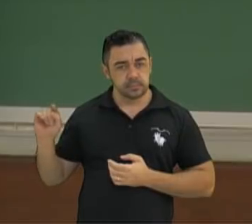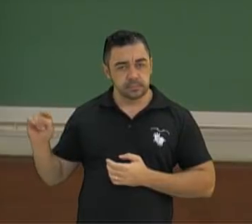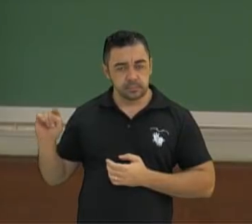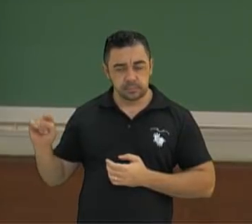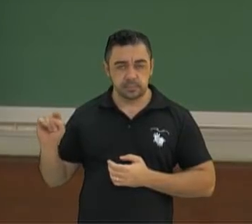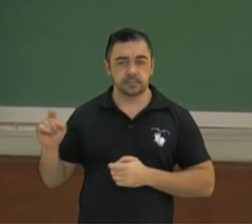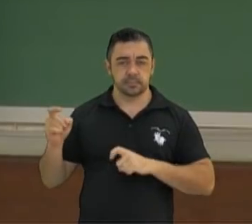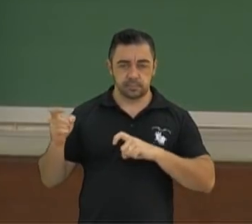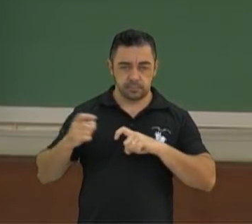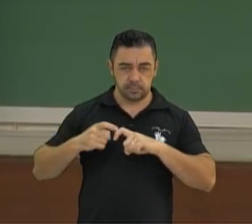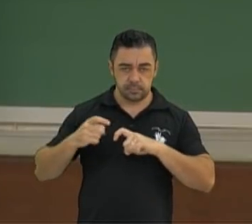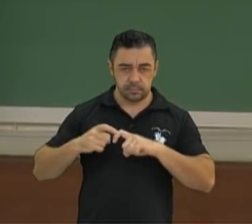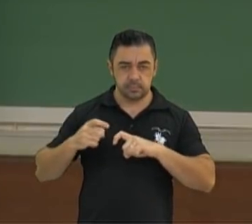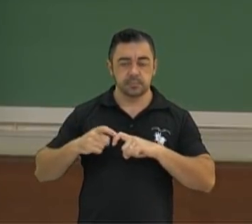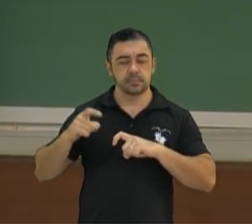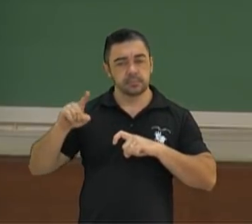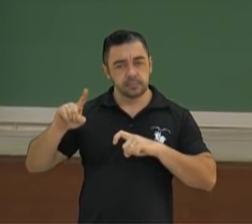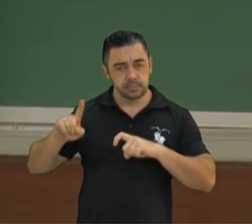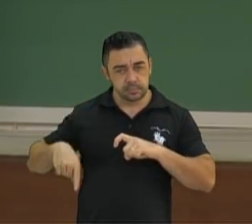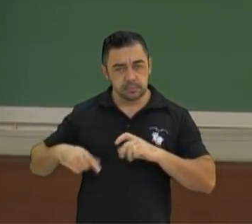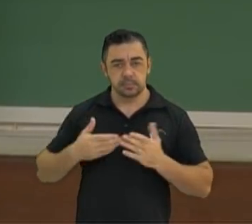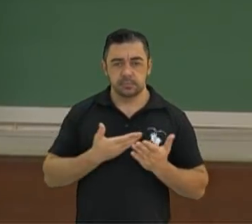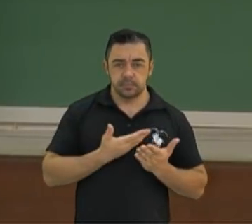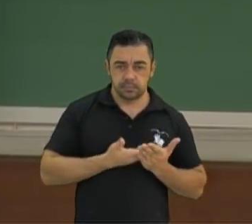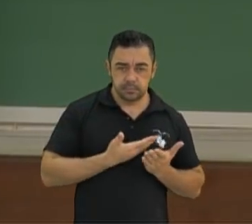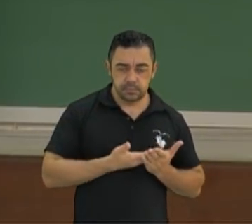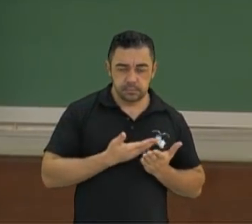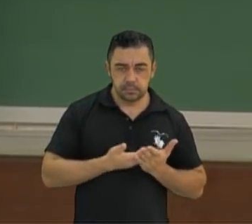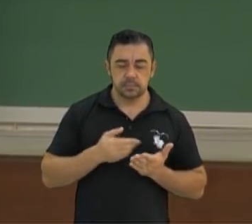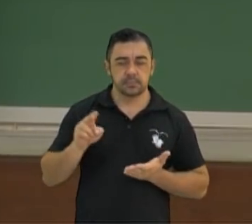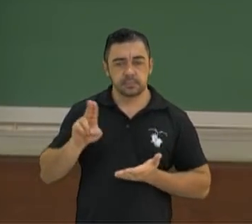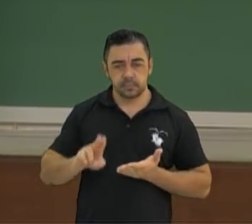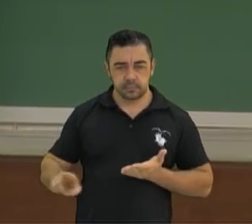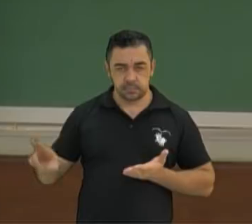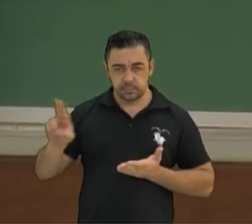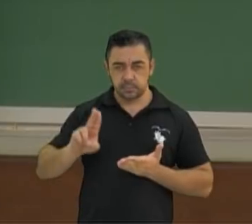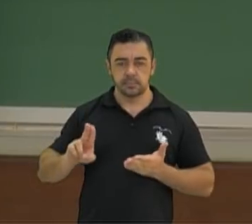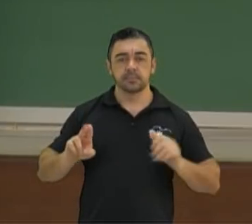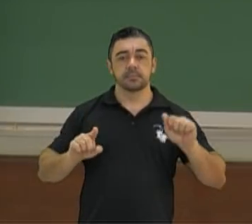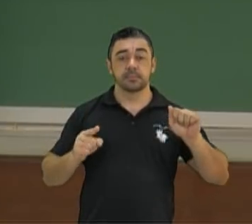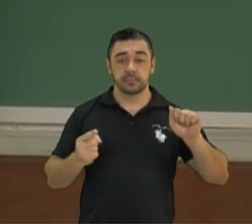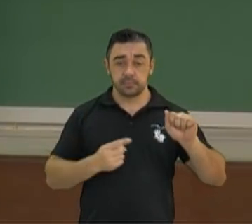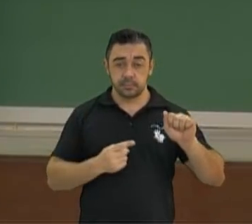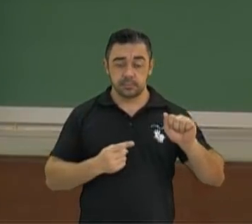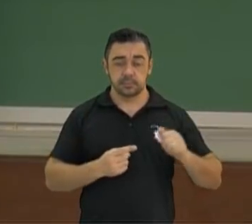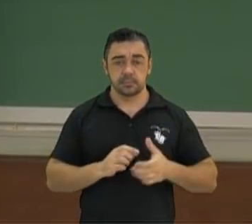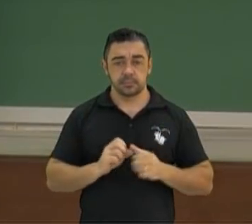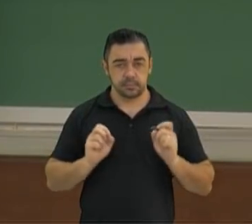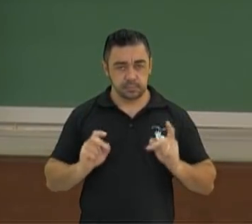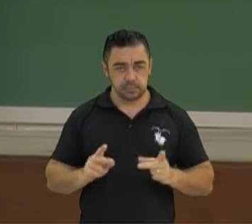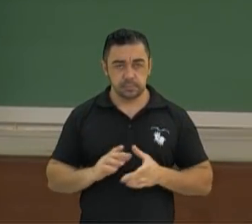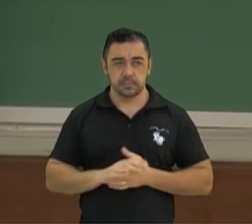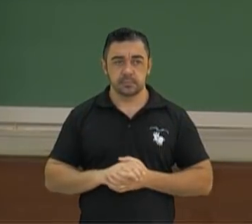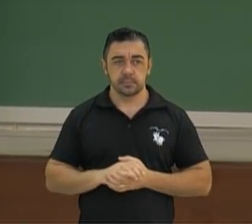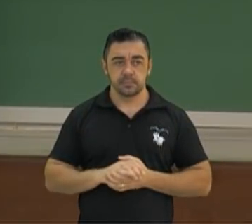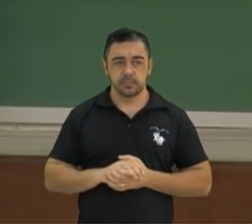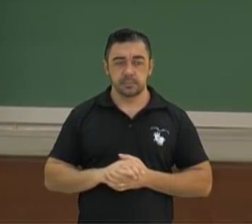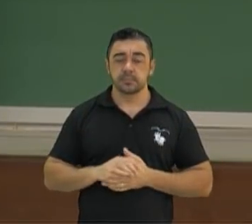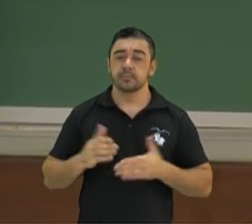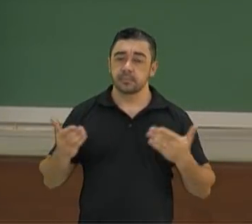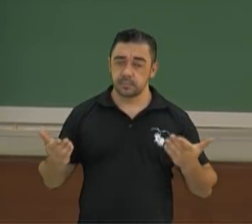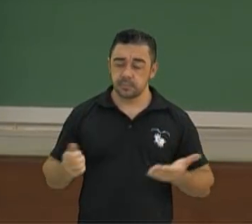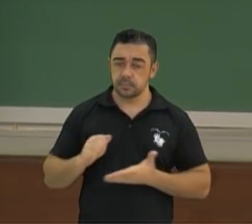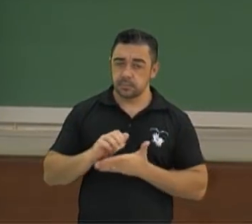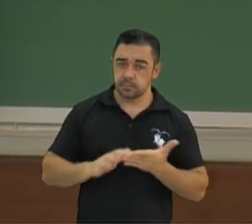34% desses médicos estudaram na Universidade A, ok? Então, vamos